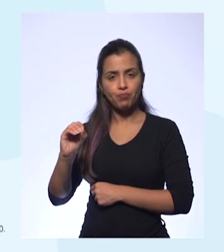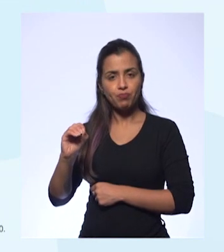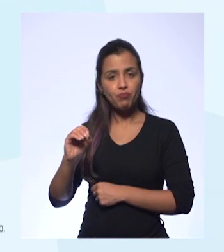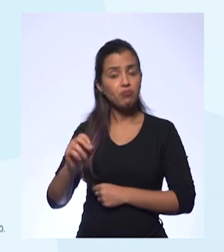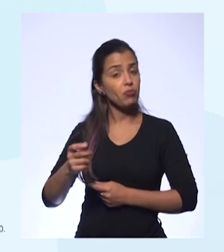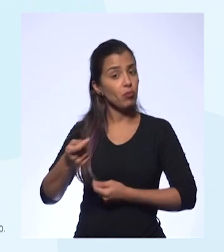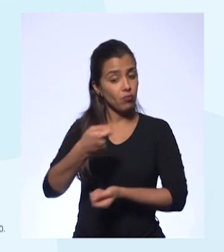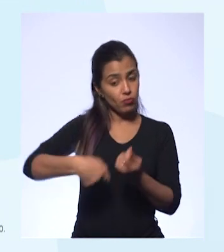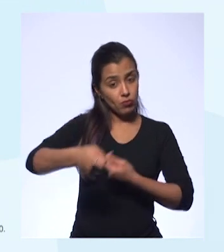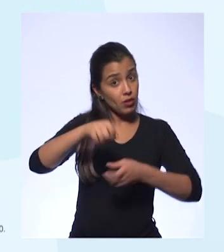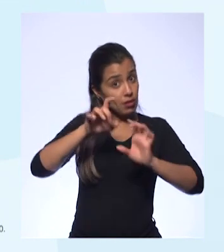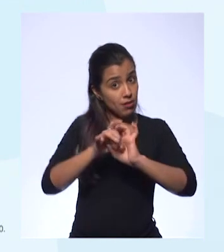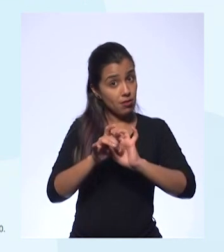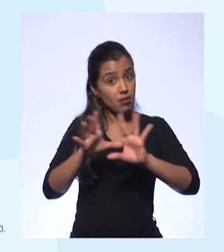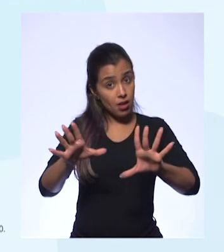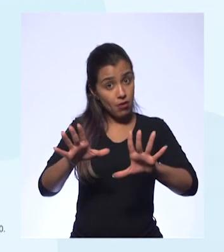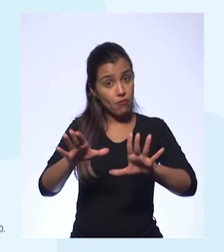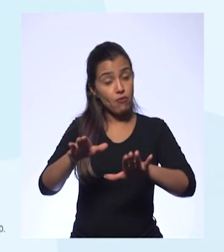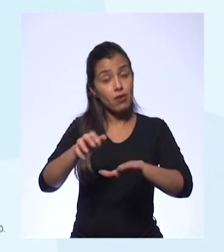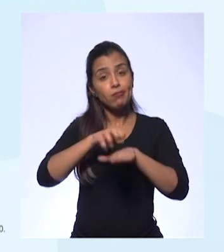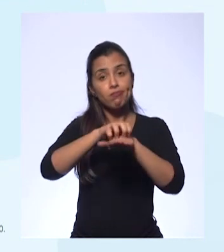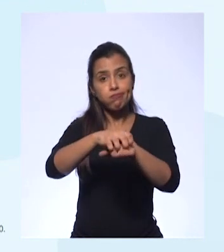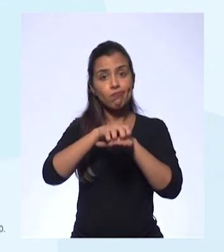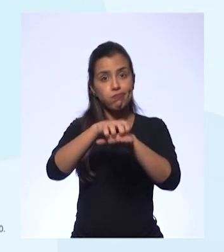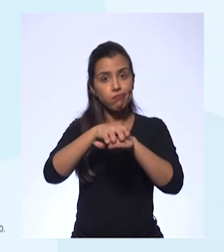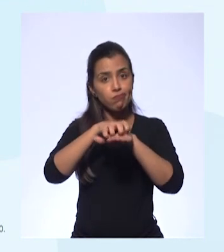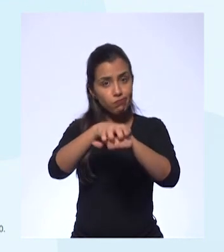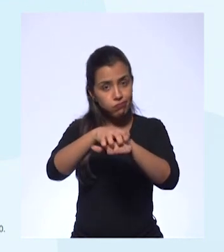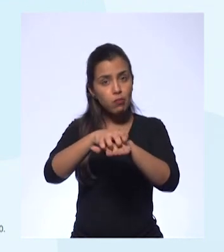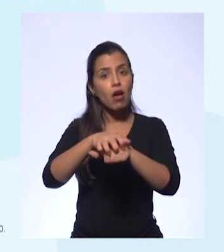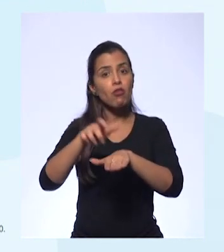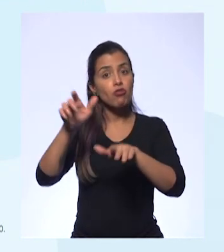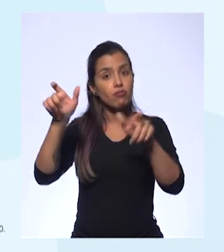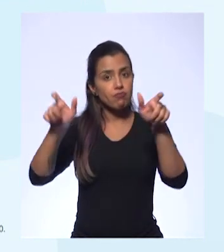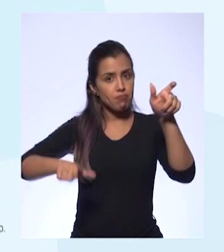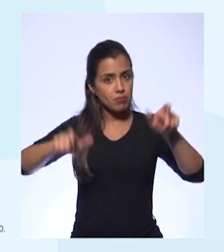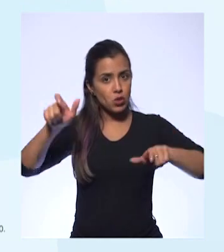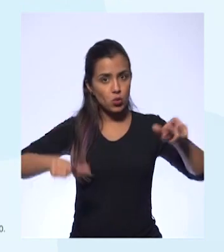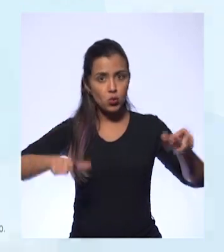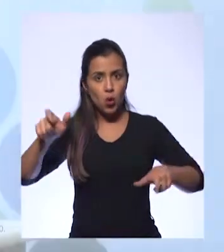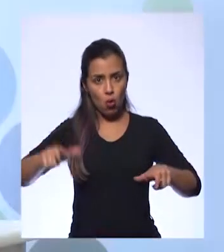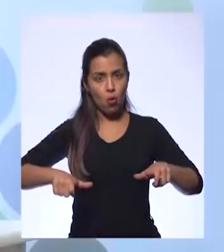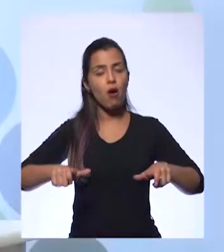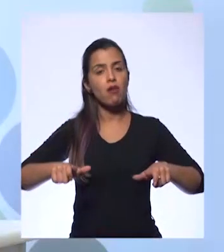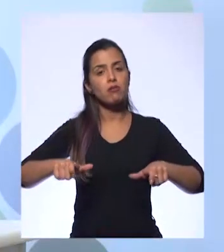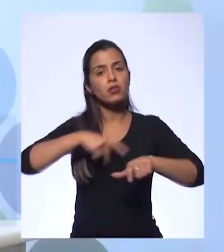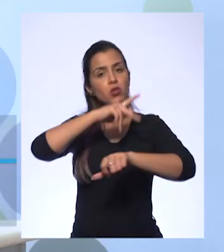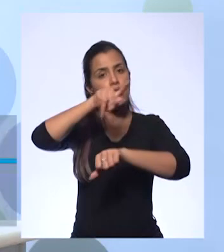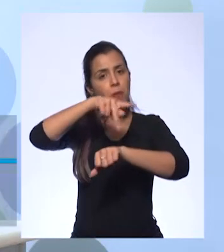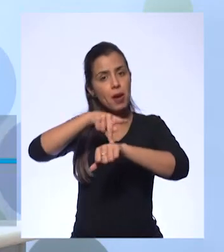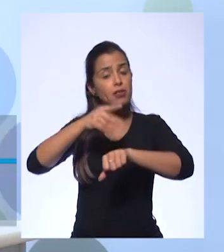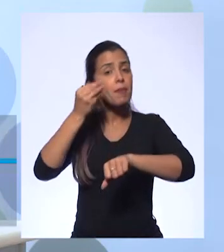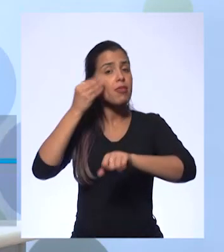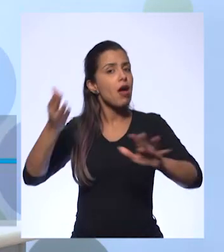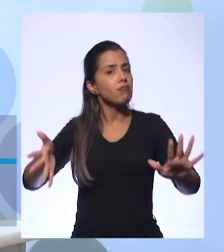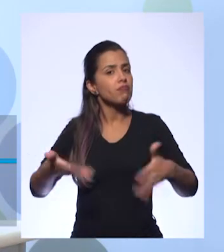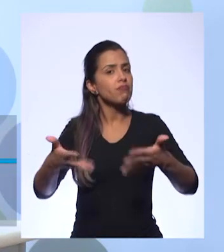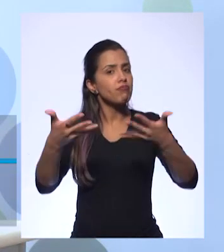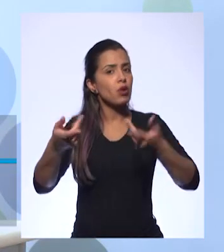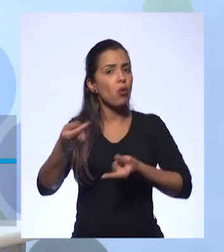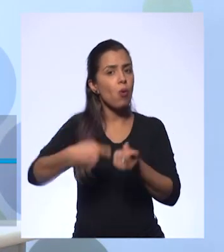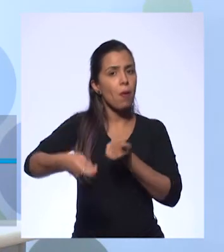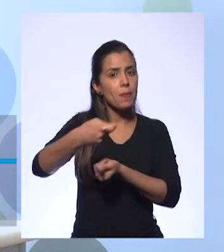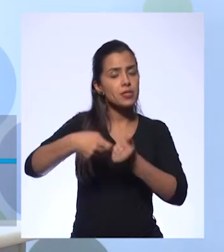e deslocamento de cidadãos entre os países membros, dando-lhes estímulo comercial. Então é importante retratar isso